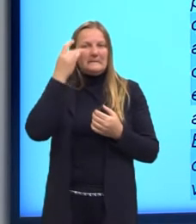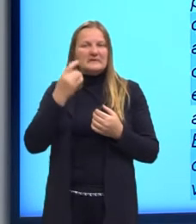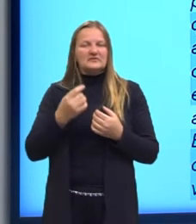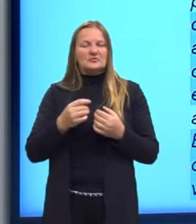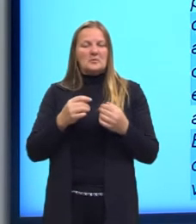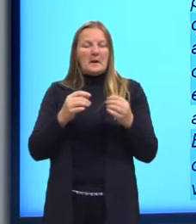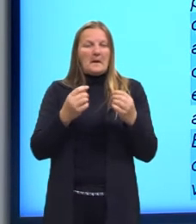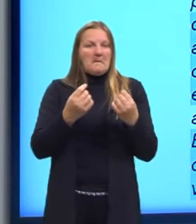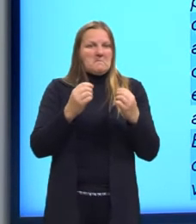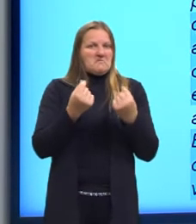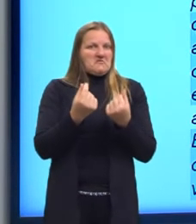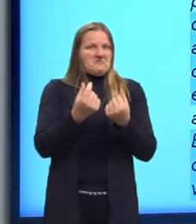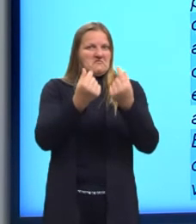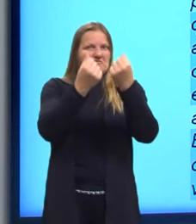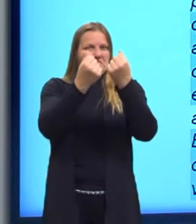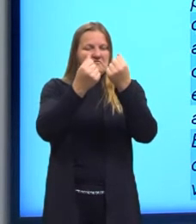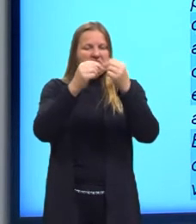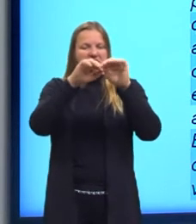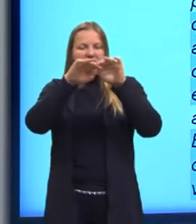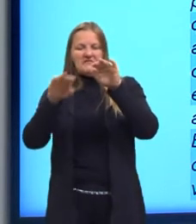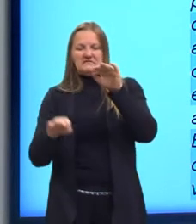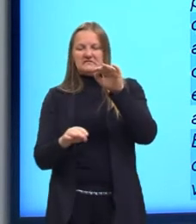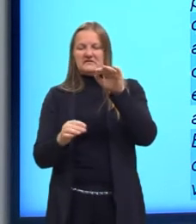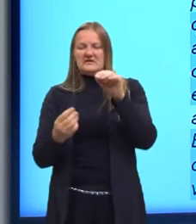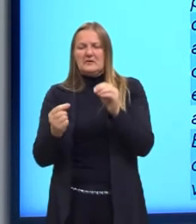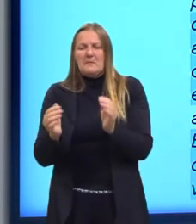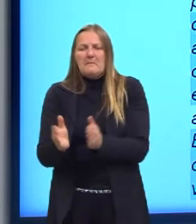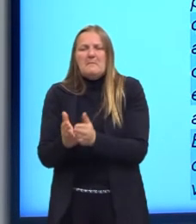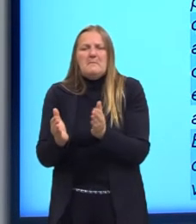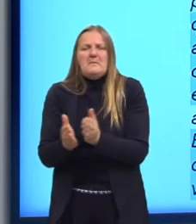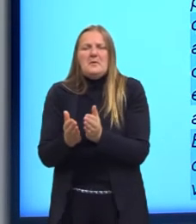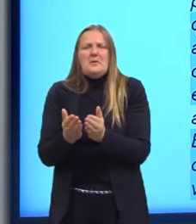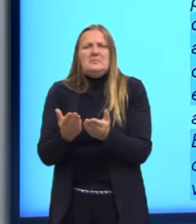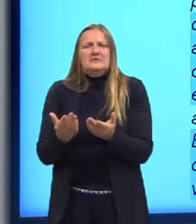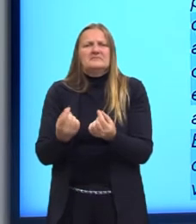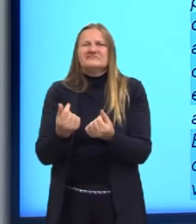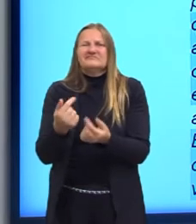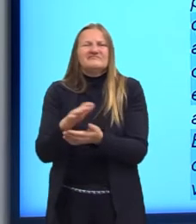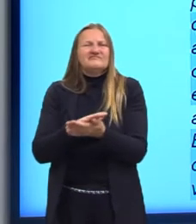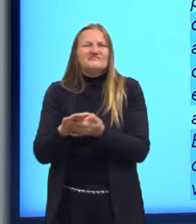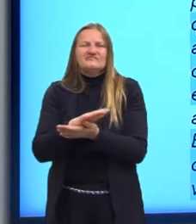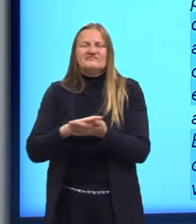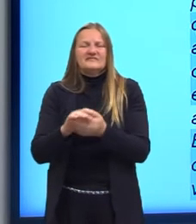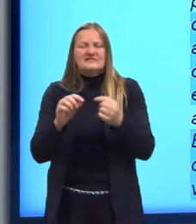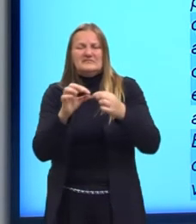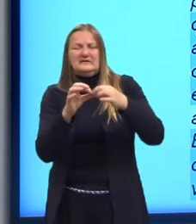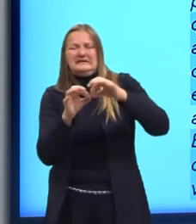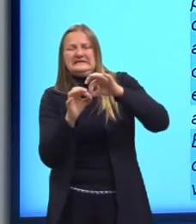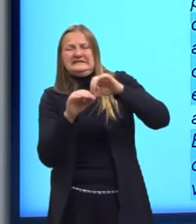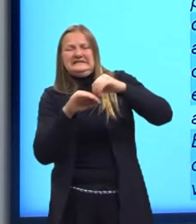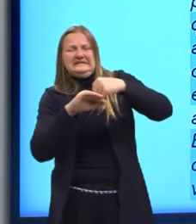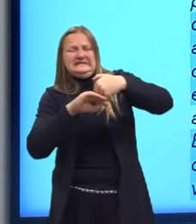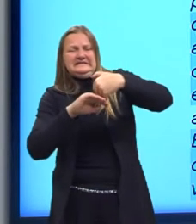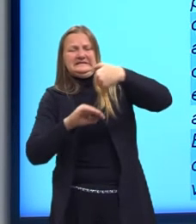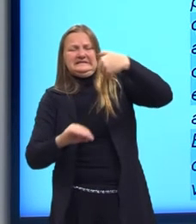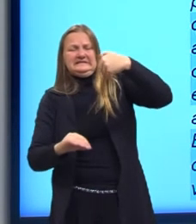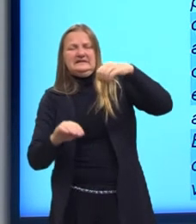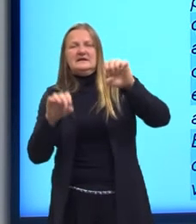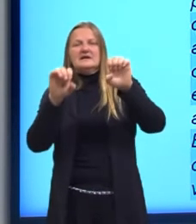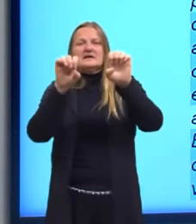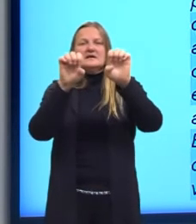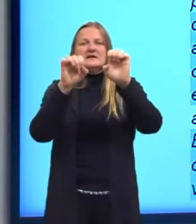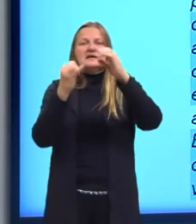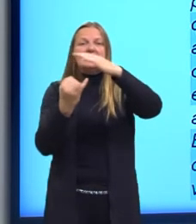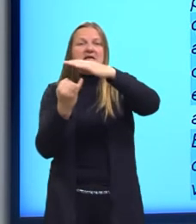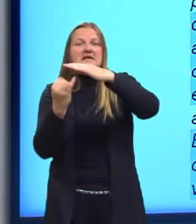baixo poder aquisitivo dos grandes centros urbanos o que os deixa ainda mais distantes na infraestrutura social